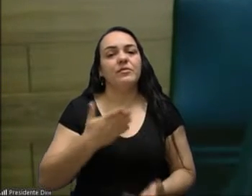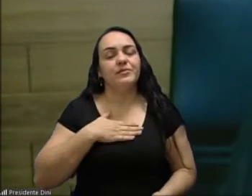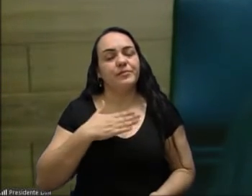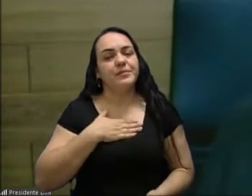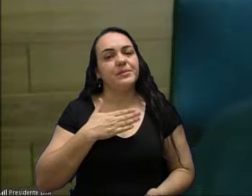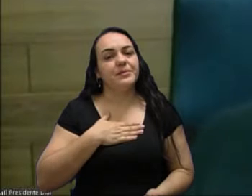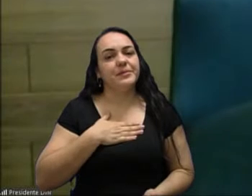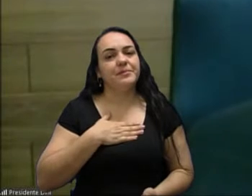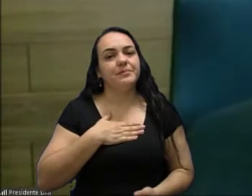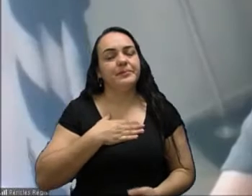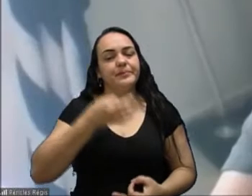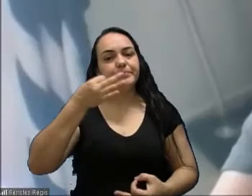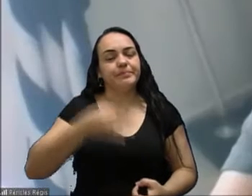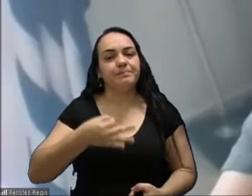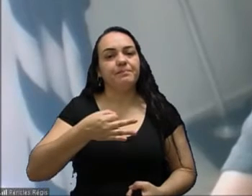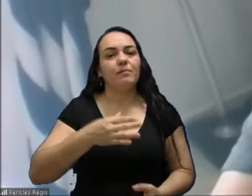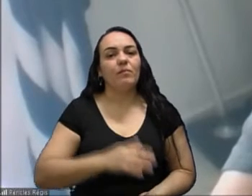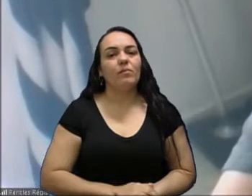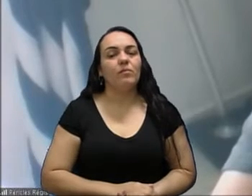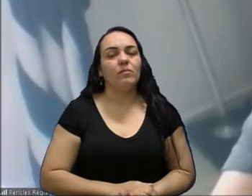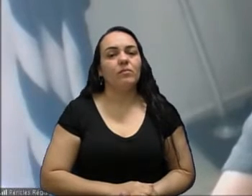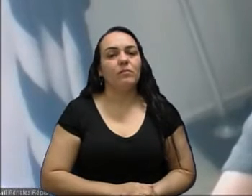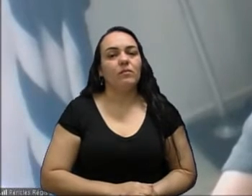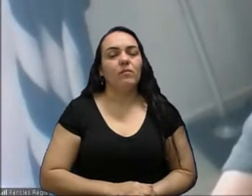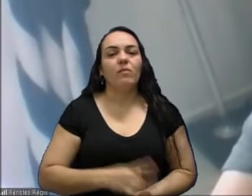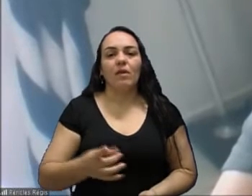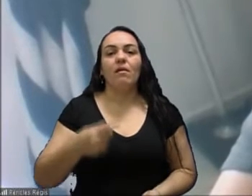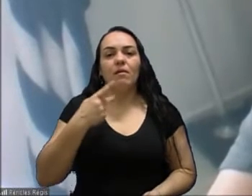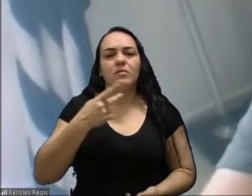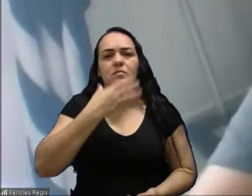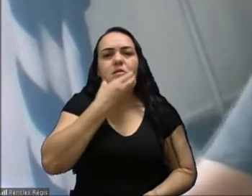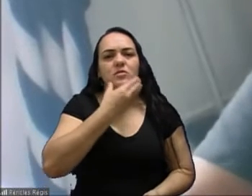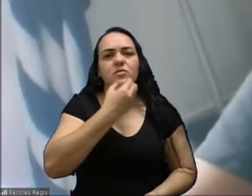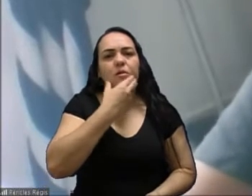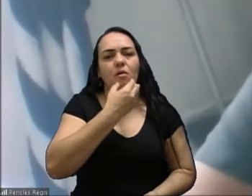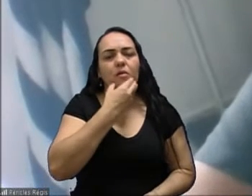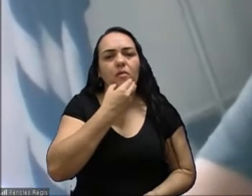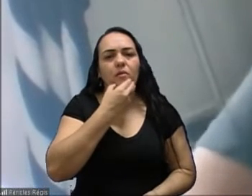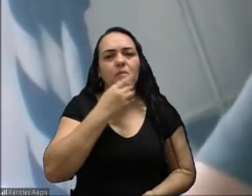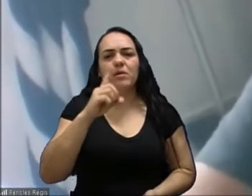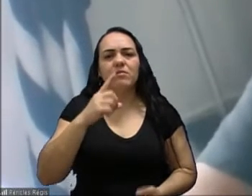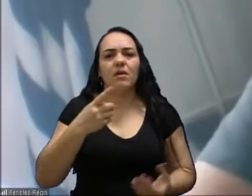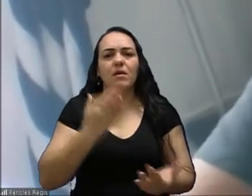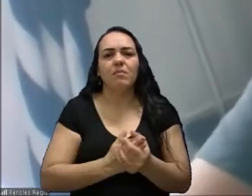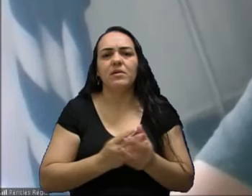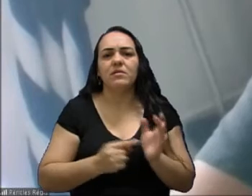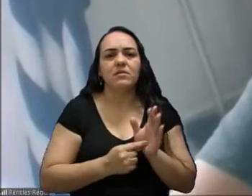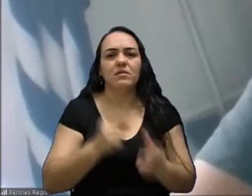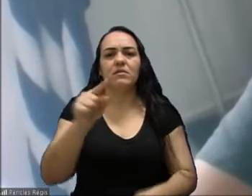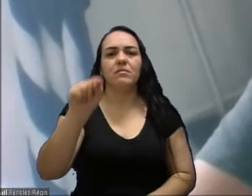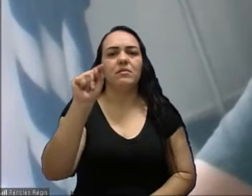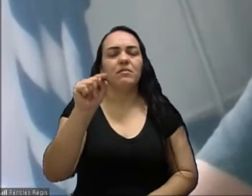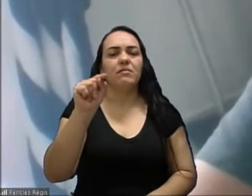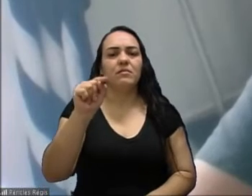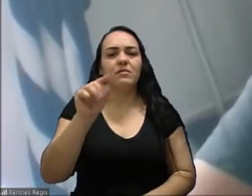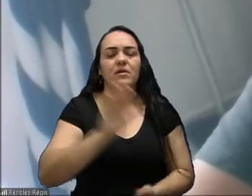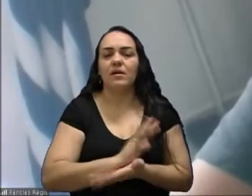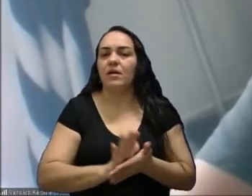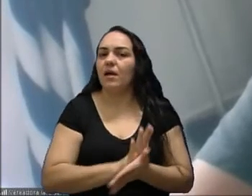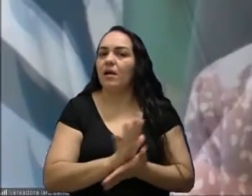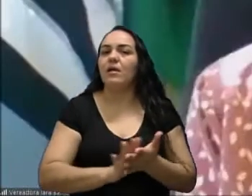presidente pode ter certeza Odin vamos ser homem aqui né? vamos ser homem que não tem nada de representação contra a vossa excelência